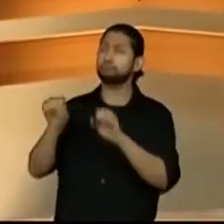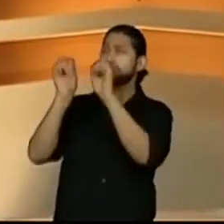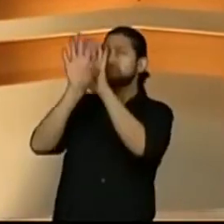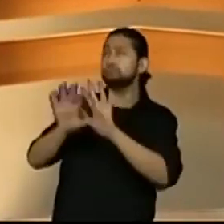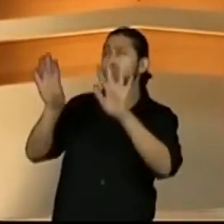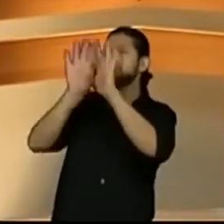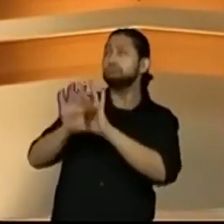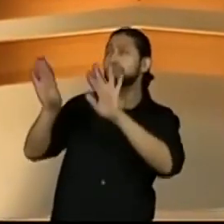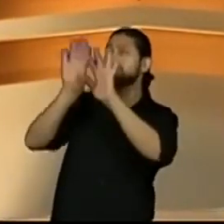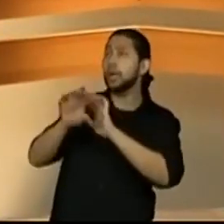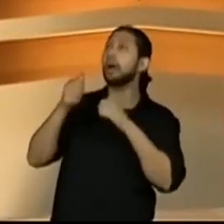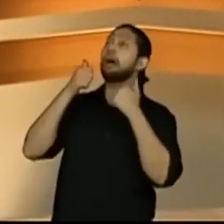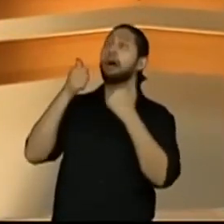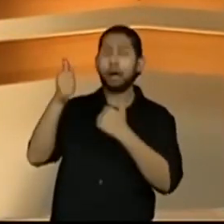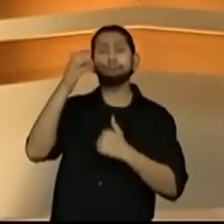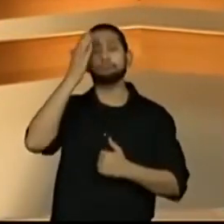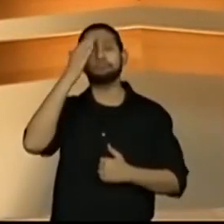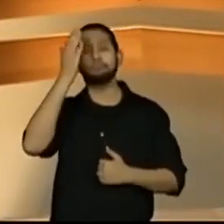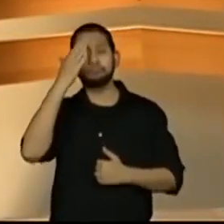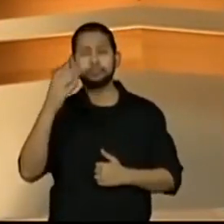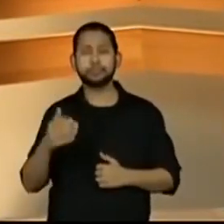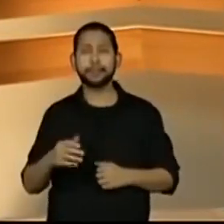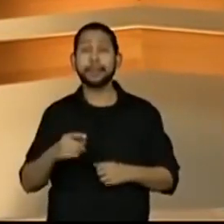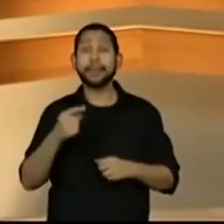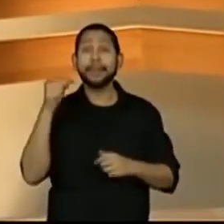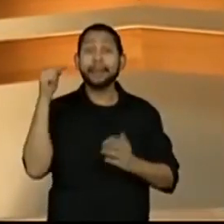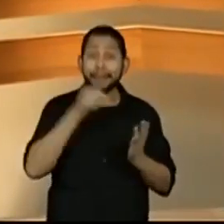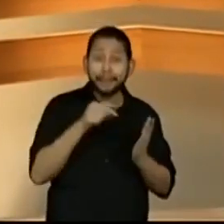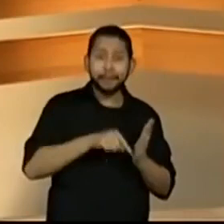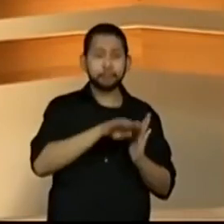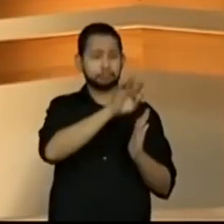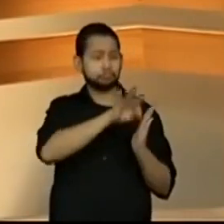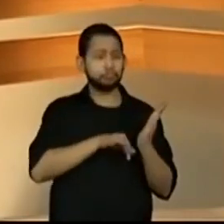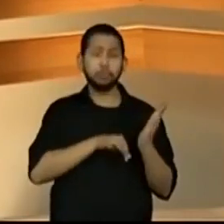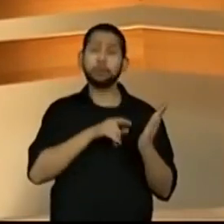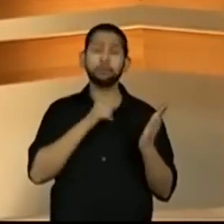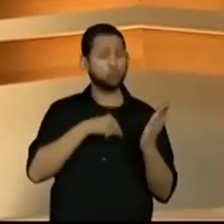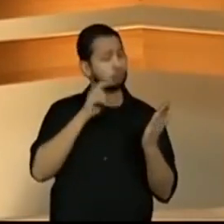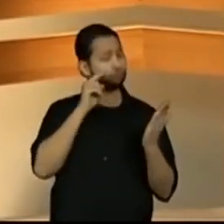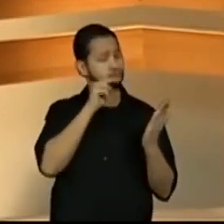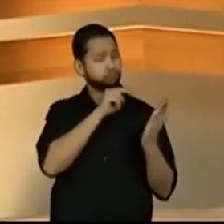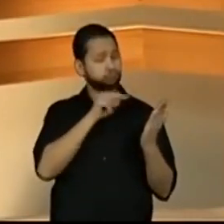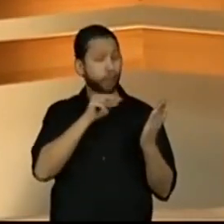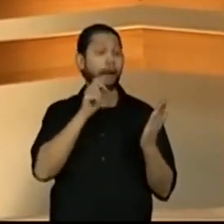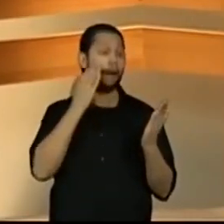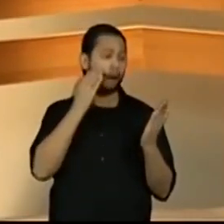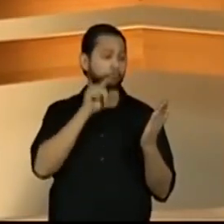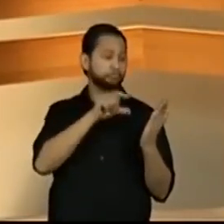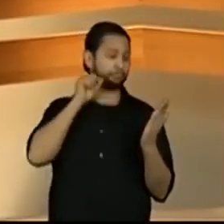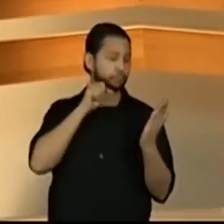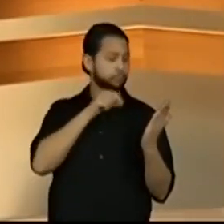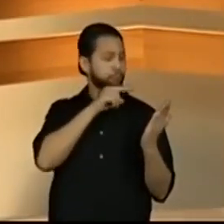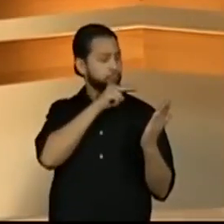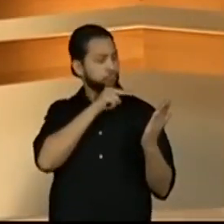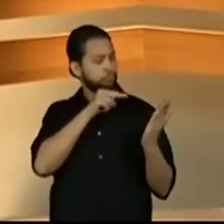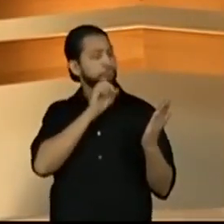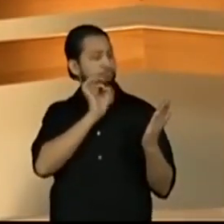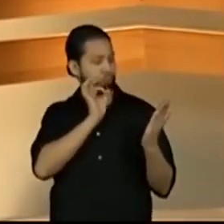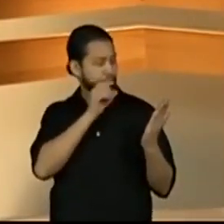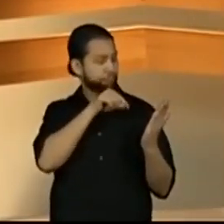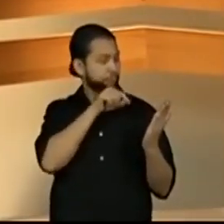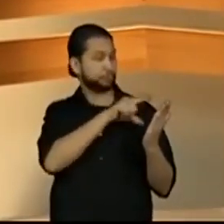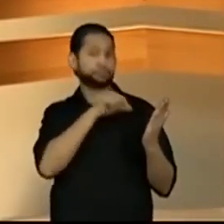o que eu preciso observar. O título desse texto também já me ajuda a entender de qual temática está